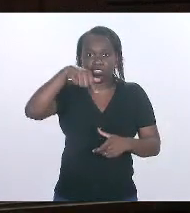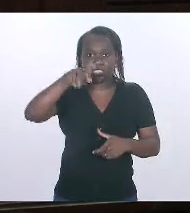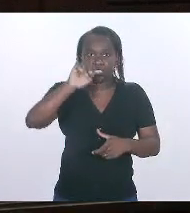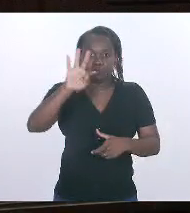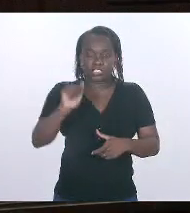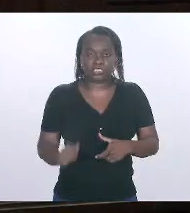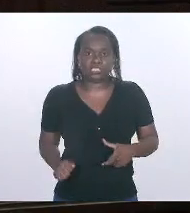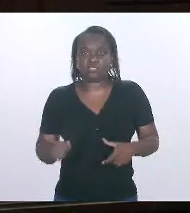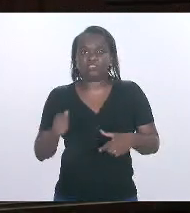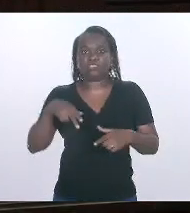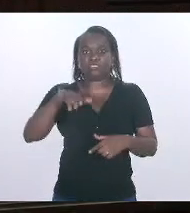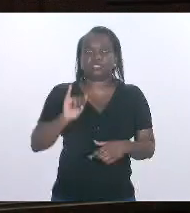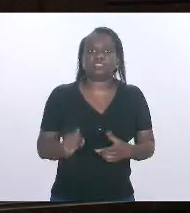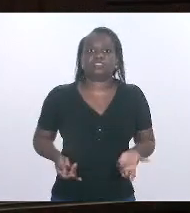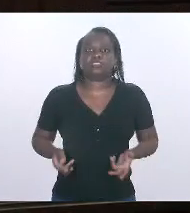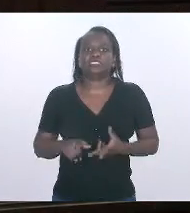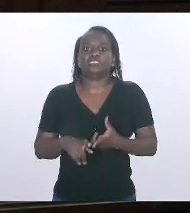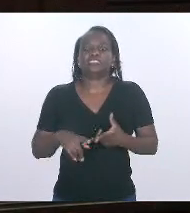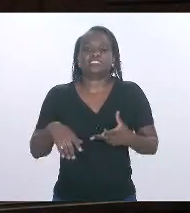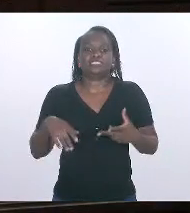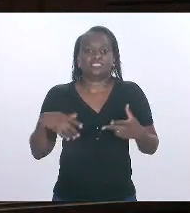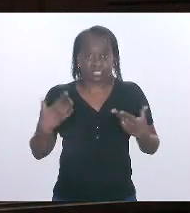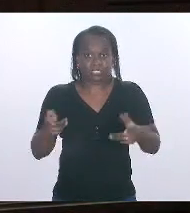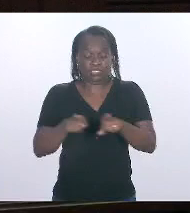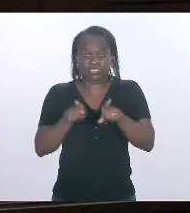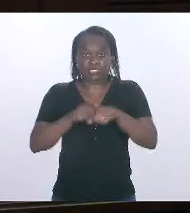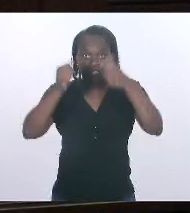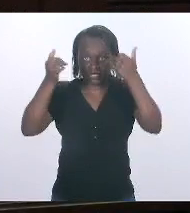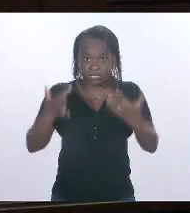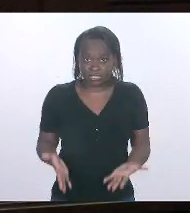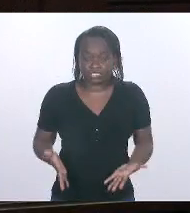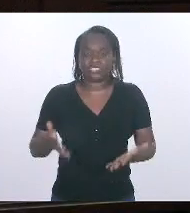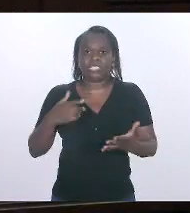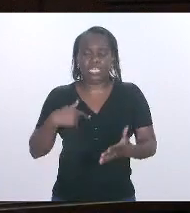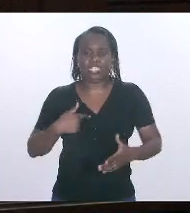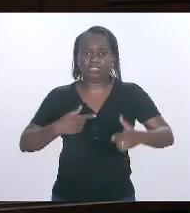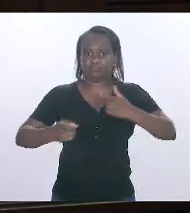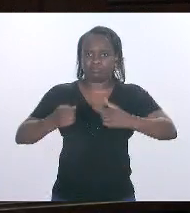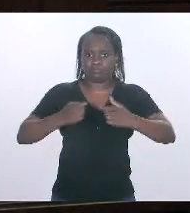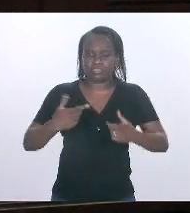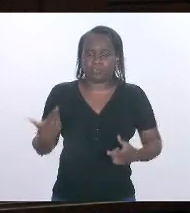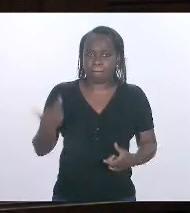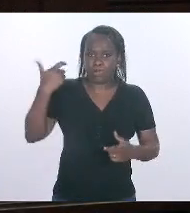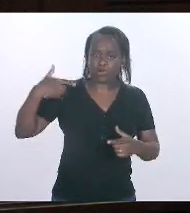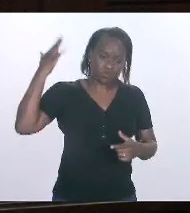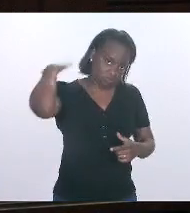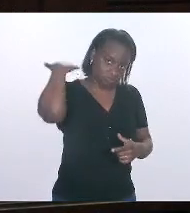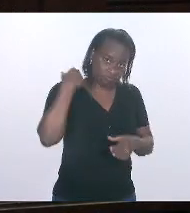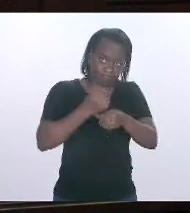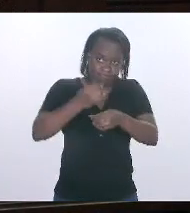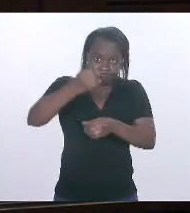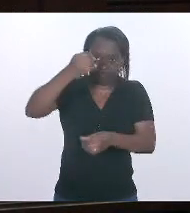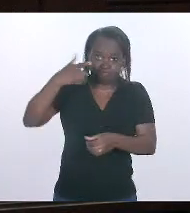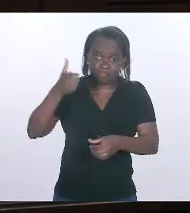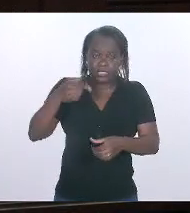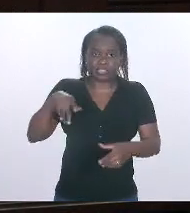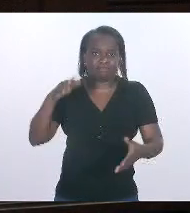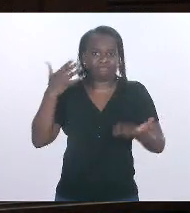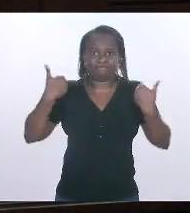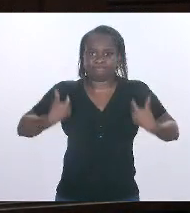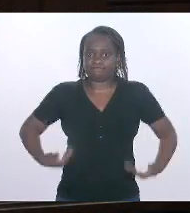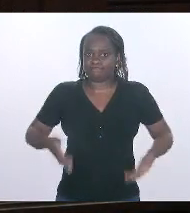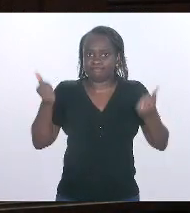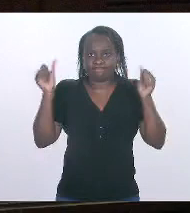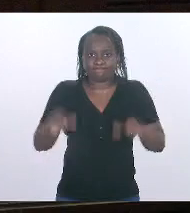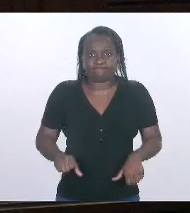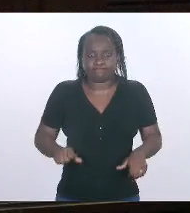vou dizer uma coisa para o senhor. Em combate, tomou um tiro na coluna, senhor governador. Ficou paralítico durante